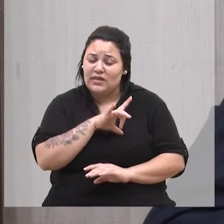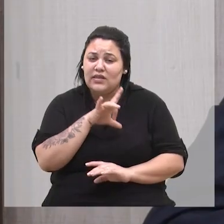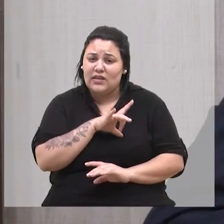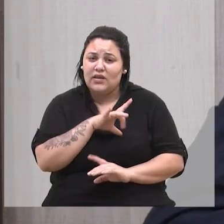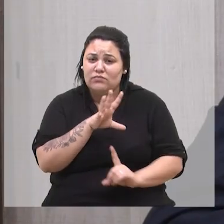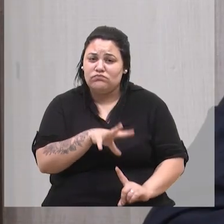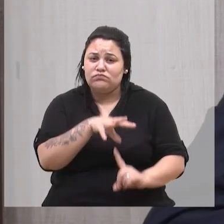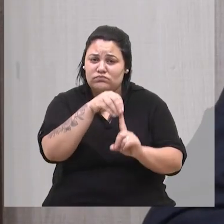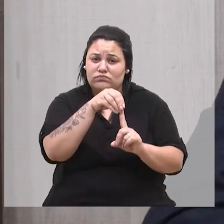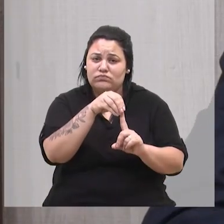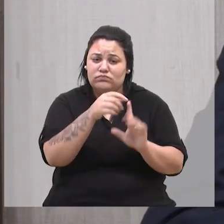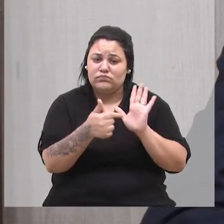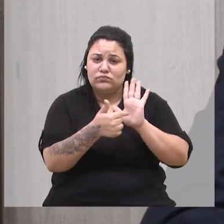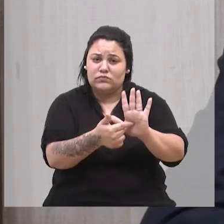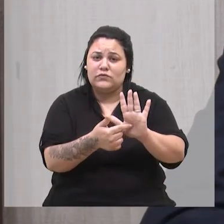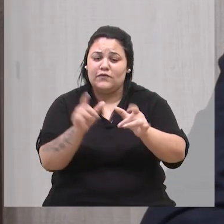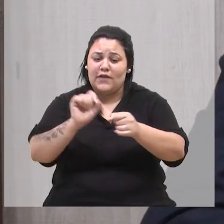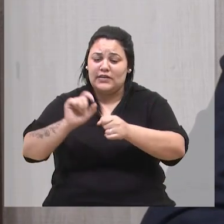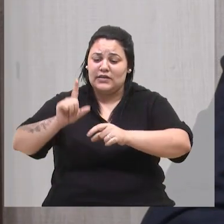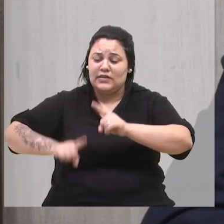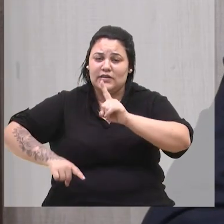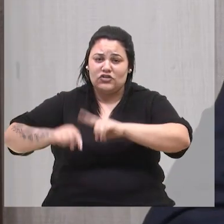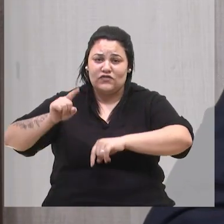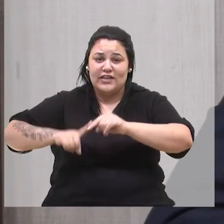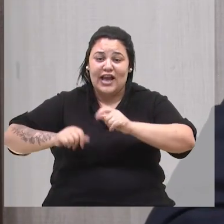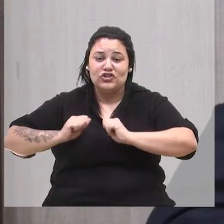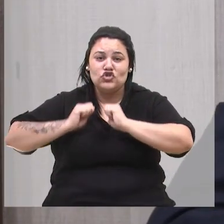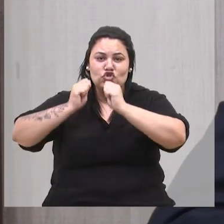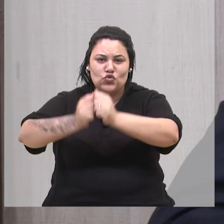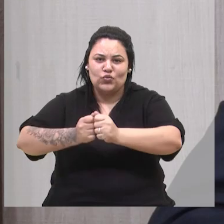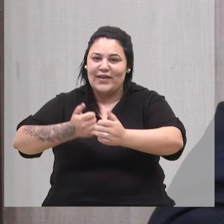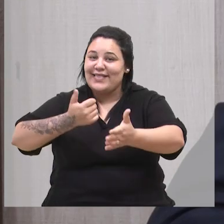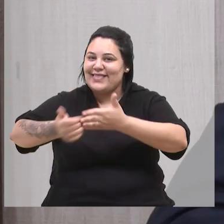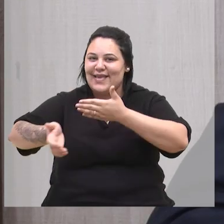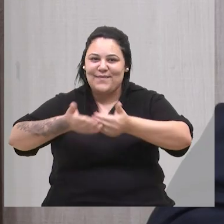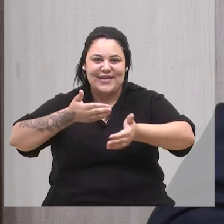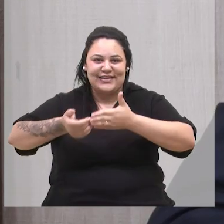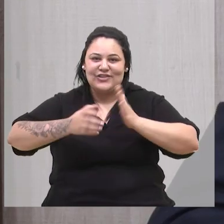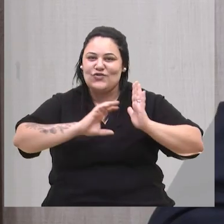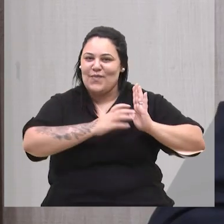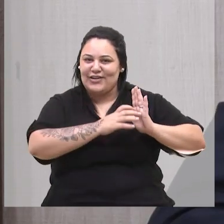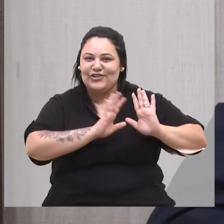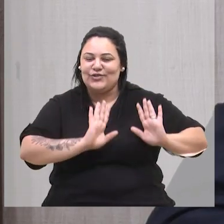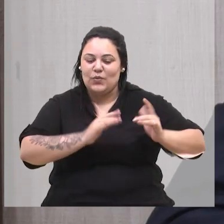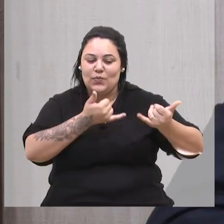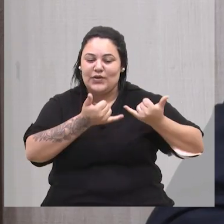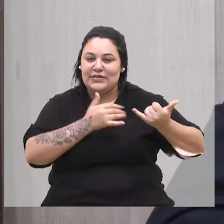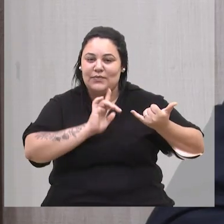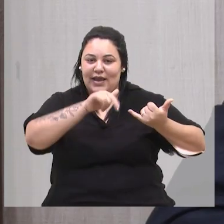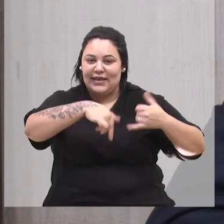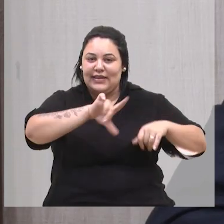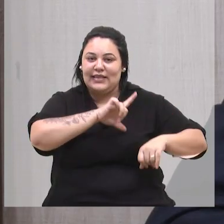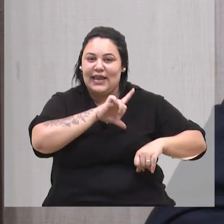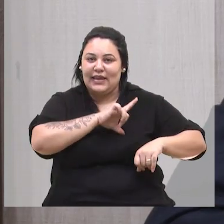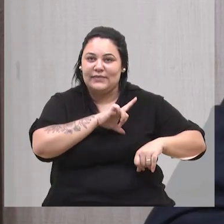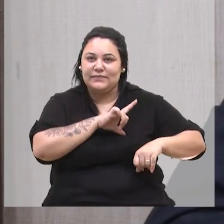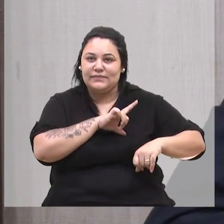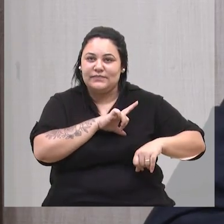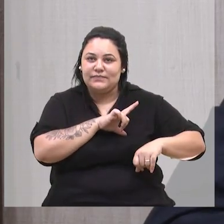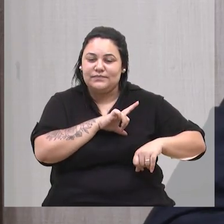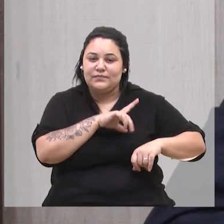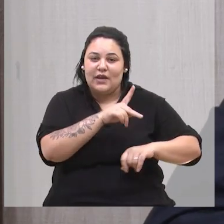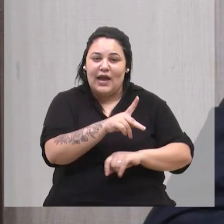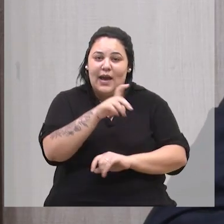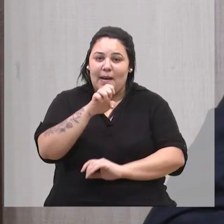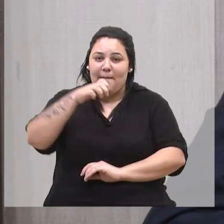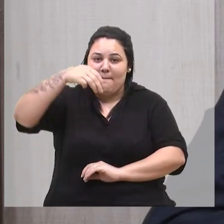maior, desenvolve ações conjuntas, independentemente de partido. Por exemplo, aqui na Câmara nós temos uma intitulada Procuradoria